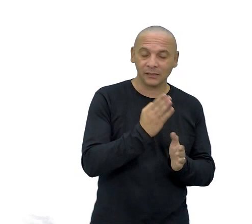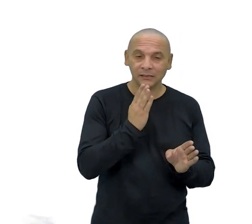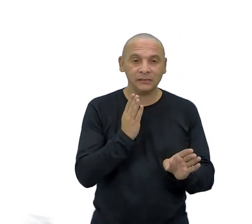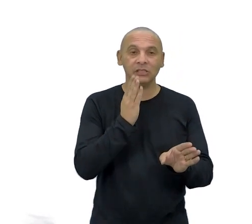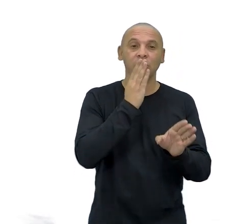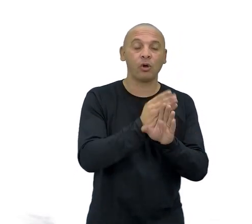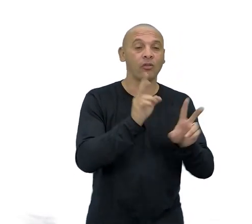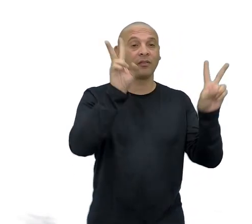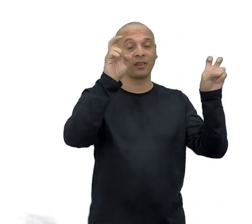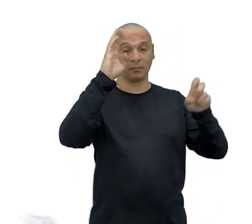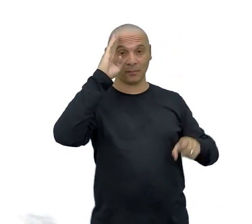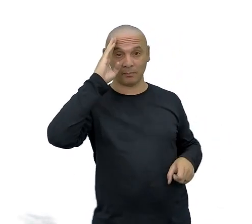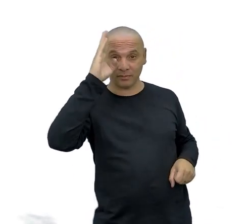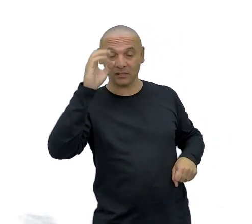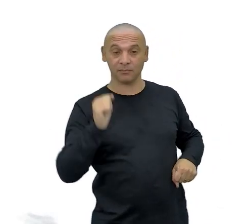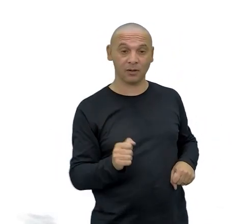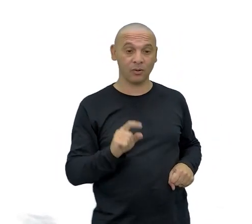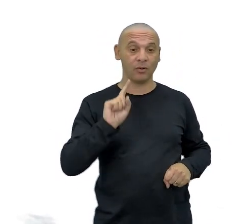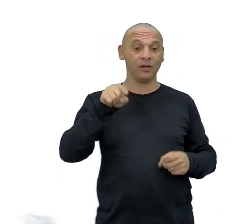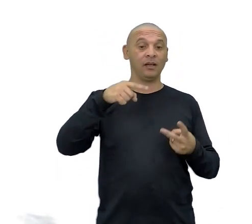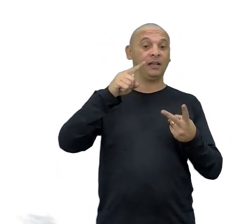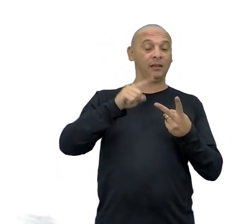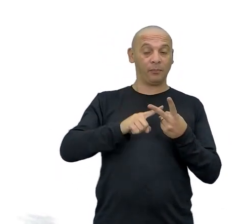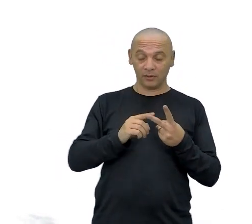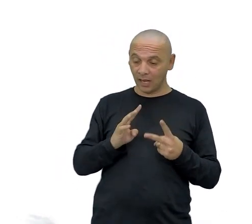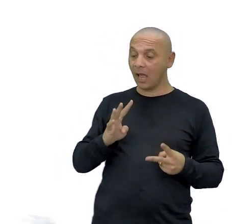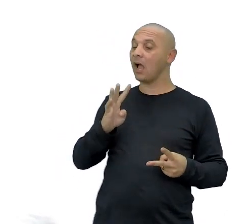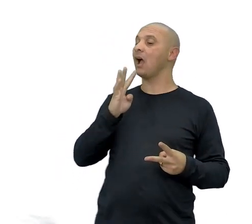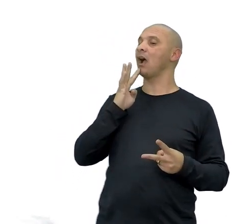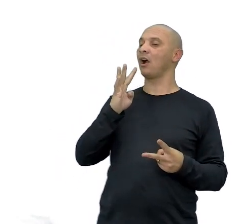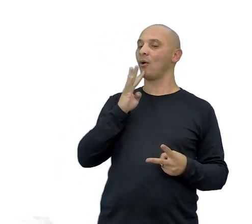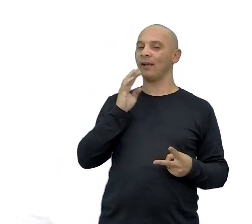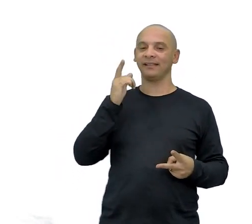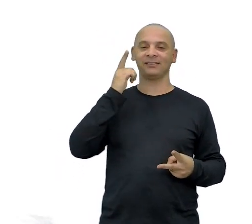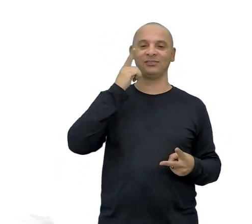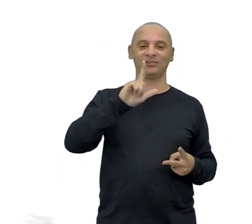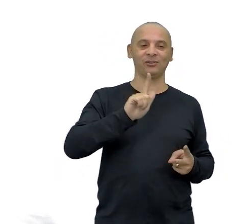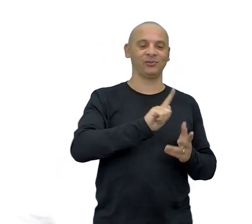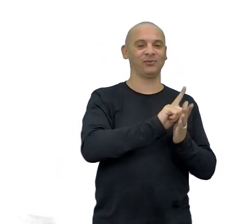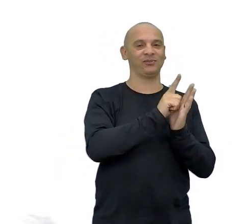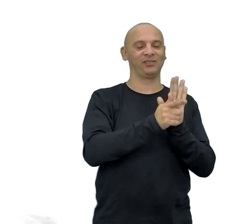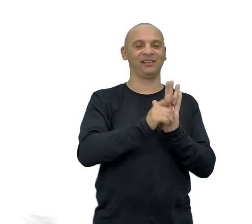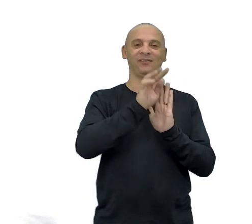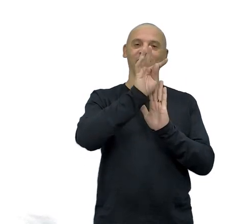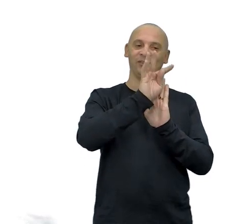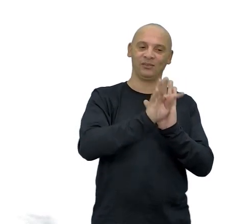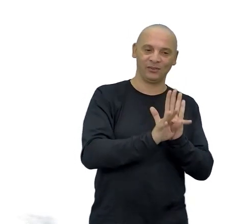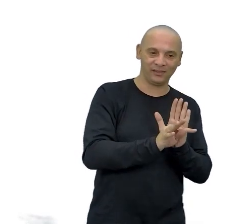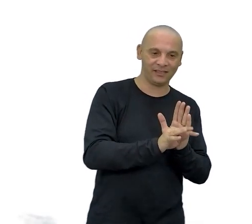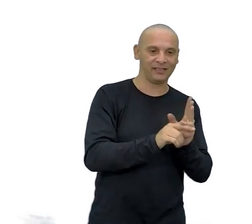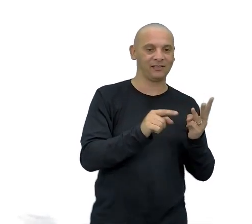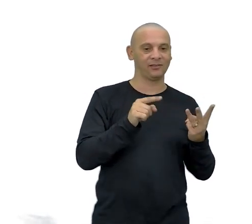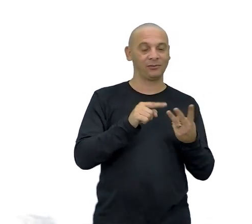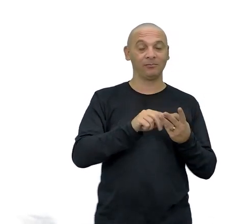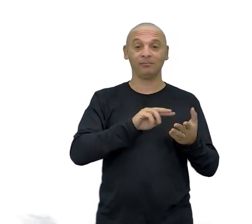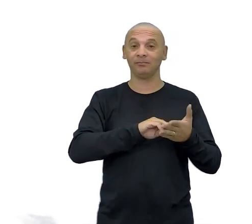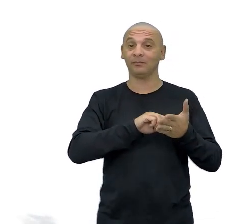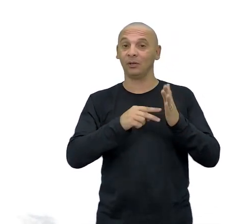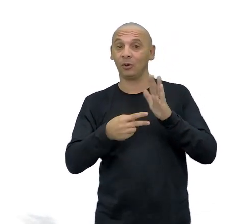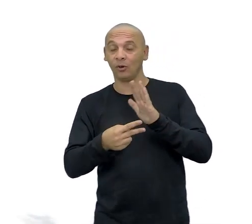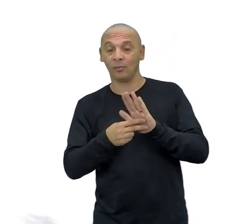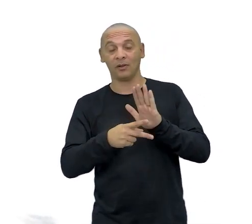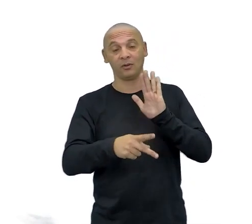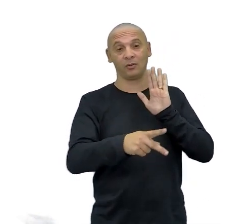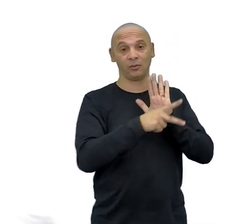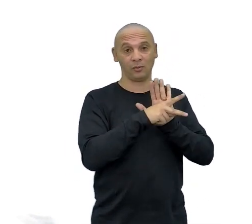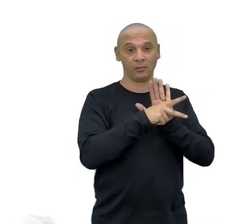ideia central. E depois a gente vai reconhecer qual é o gênero, com sentidos